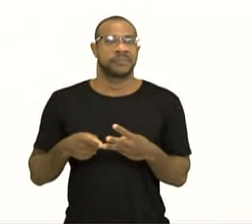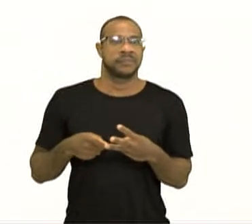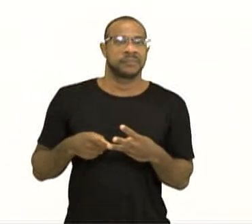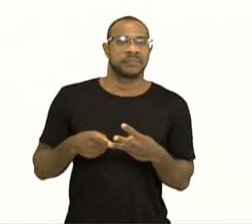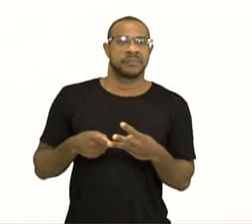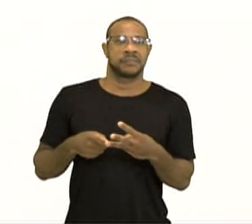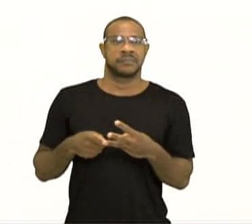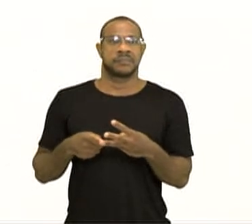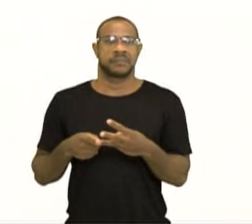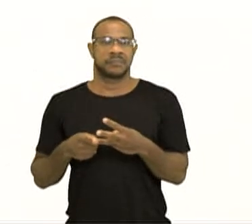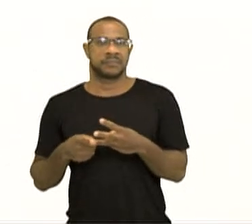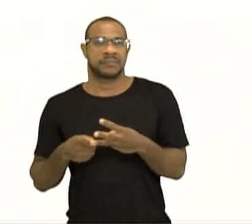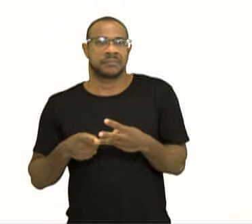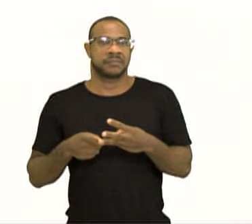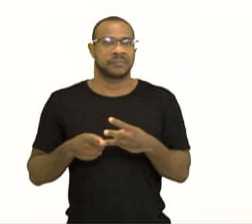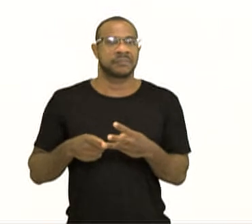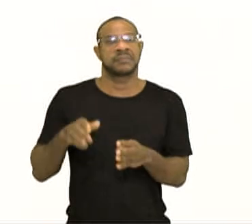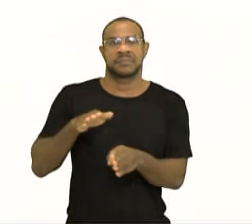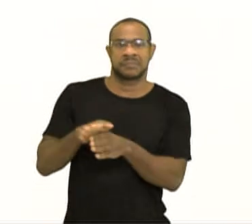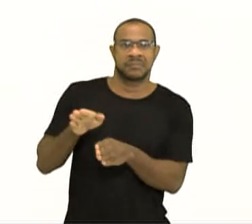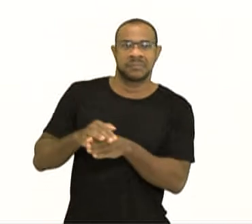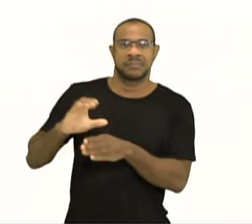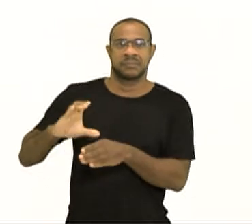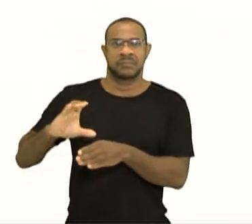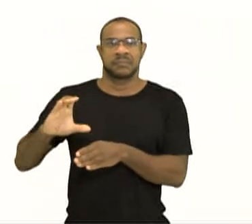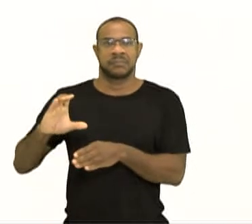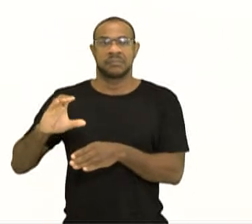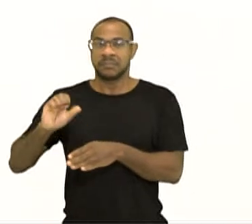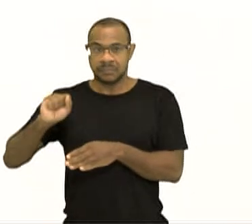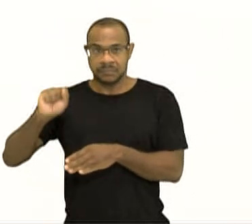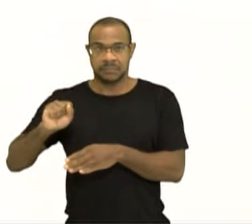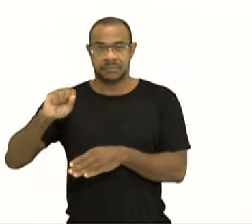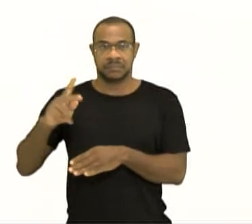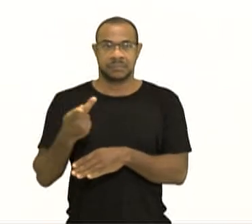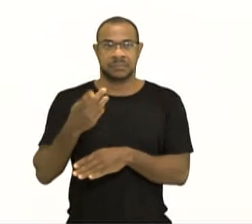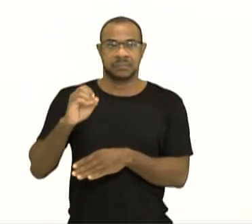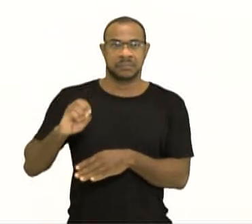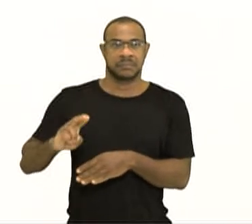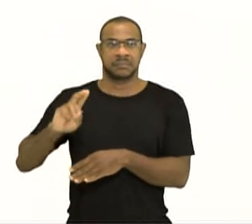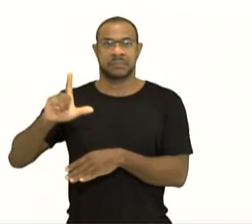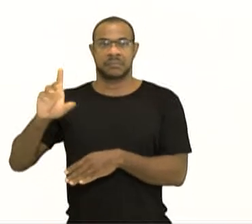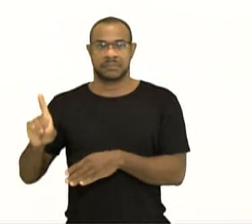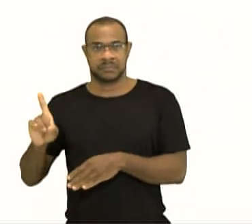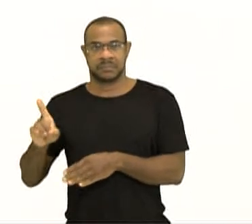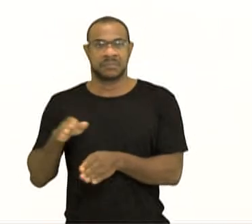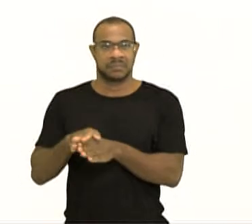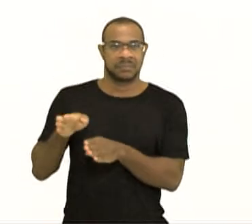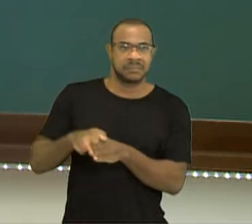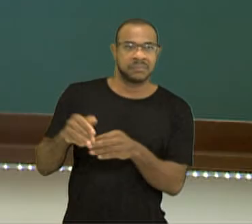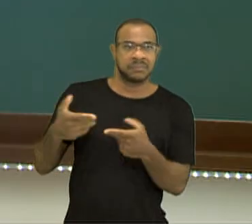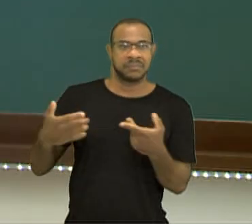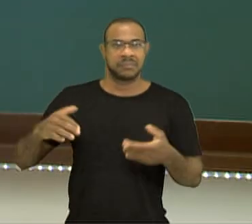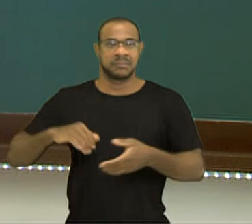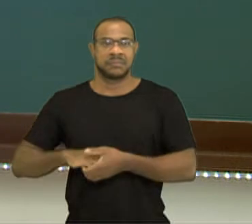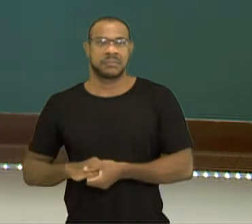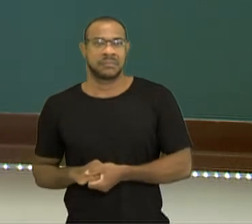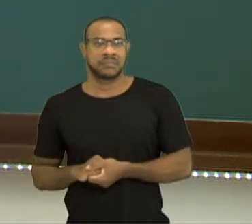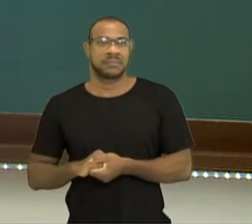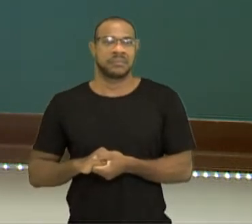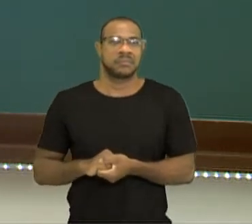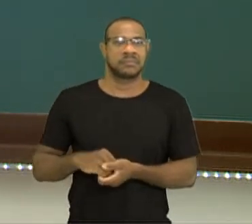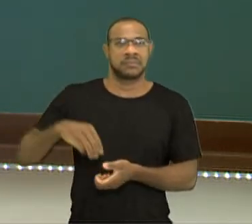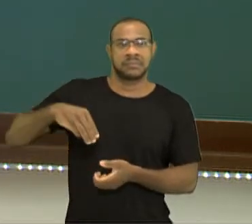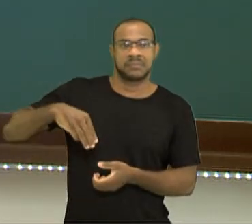O should, conselho, que a gente já falou. E o must have, que é esse que a gente conversou aqui sobre possibilidades, né? Ó, he must